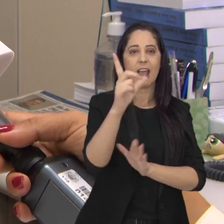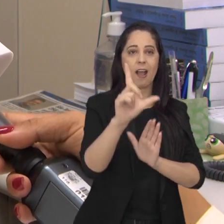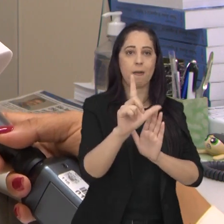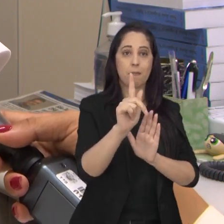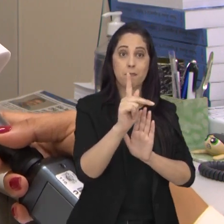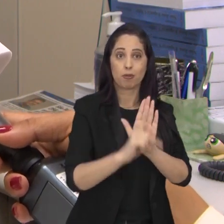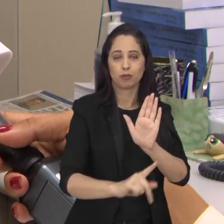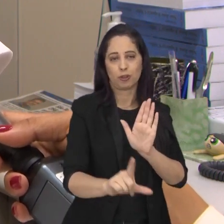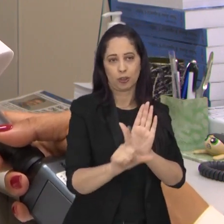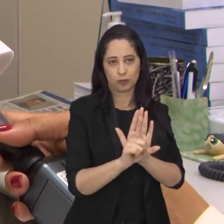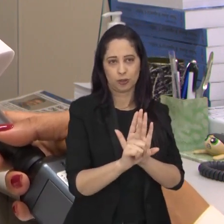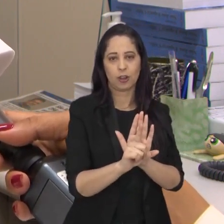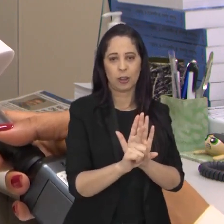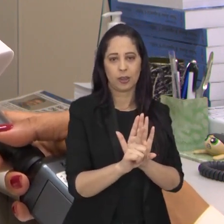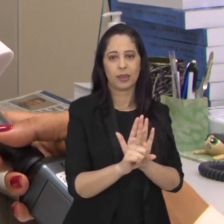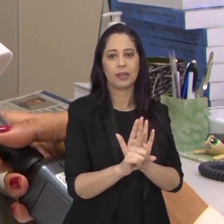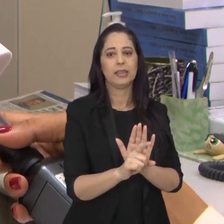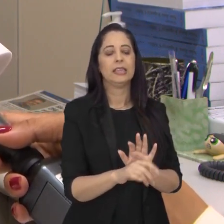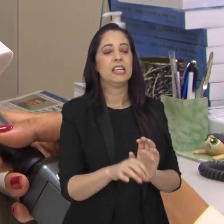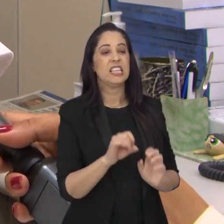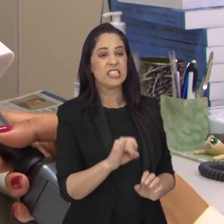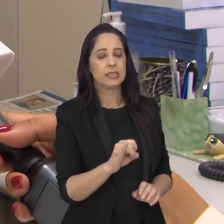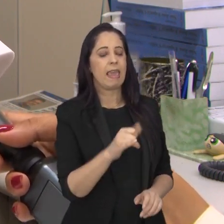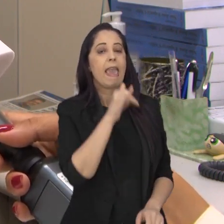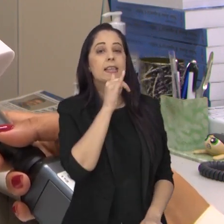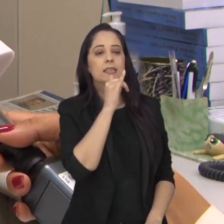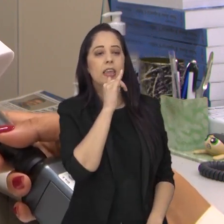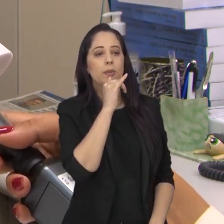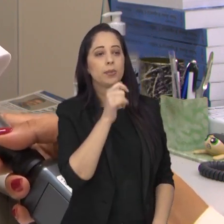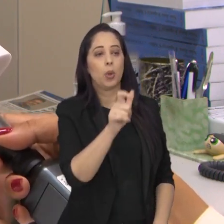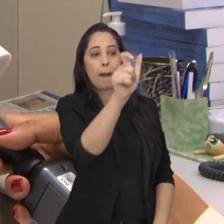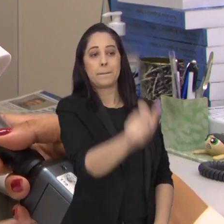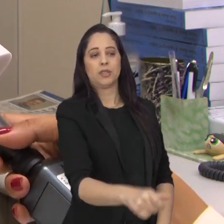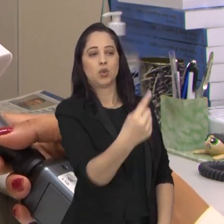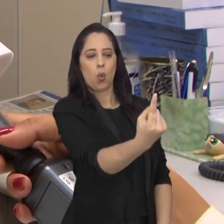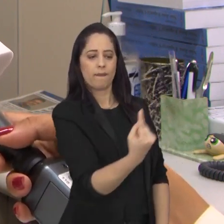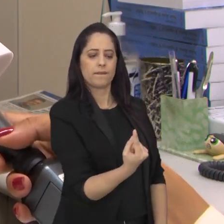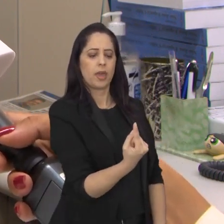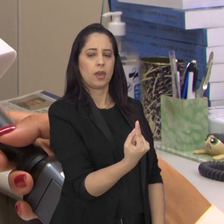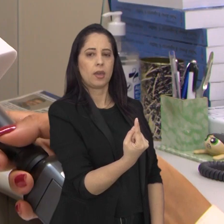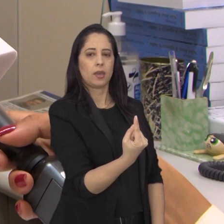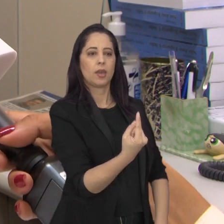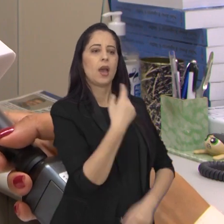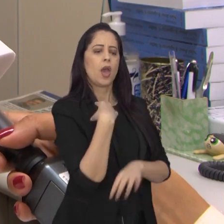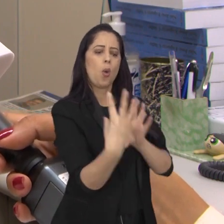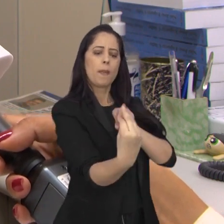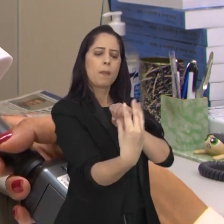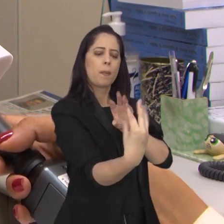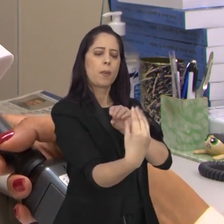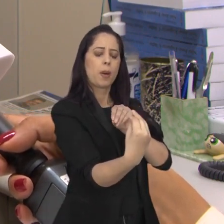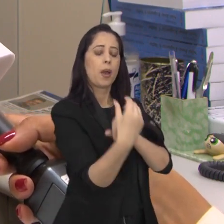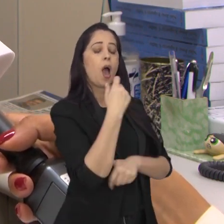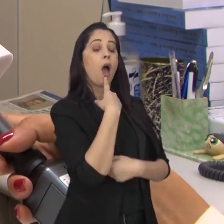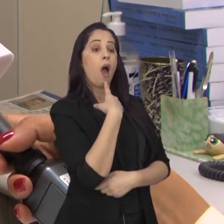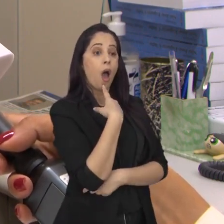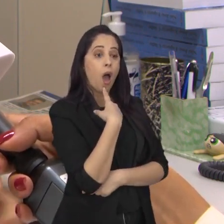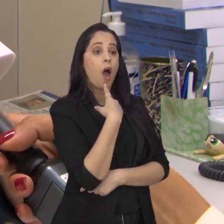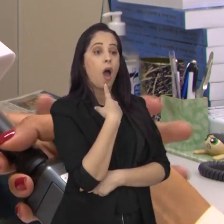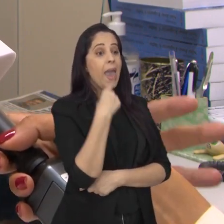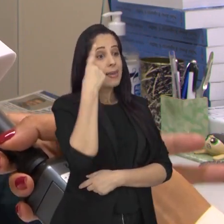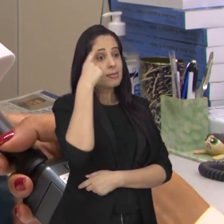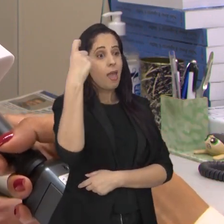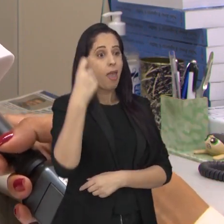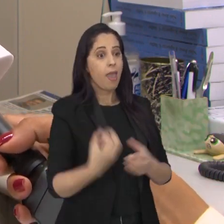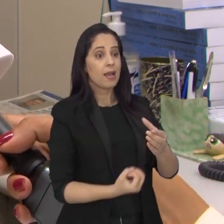projetos de lei, né? Quando chega uma ideia para mim de um munícipe, por exemplo, isso aqui dá para a gente tornar em lei, né? Aí, lógico,